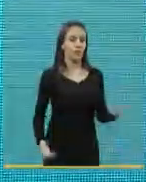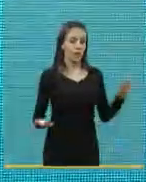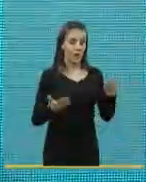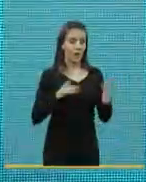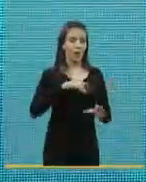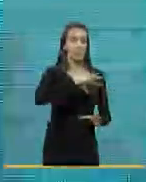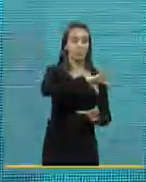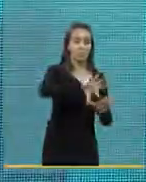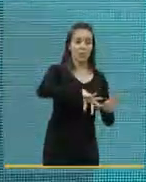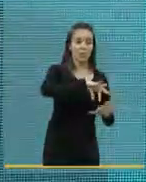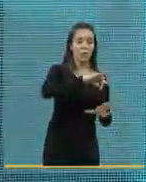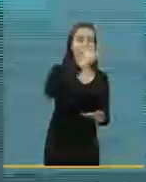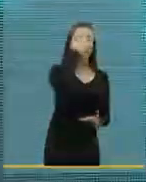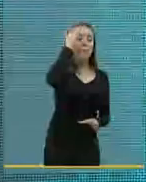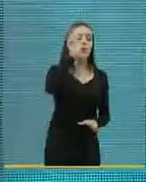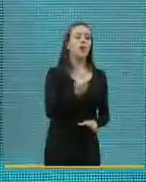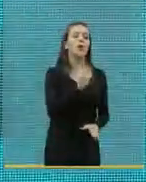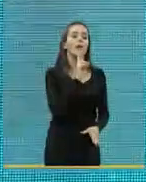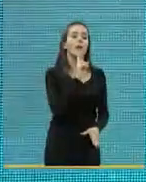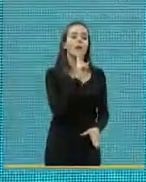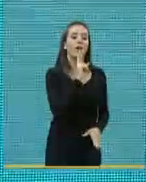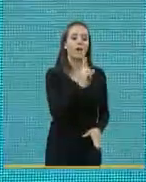de quem dar a resposta